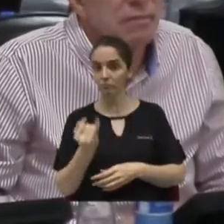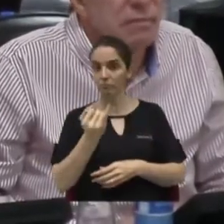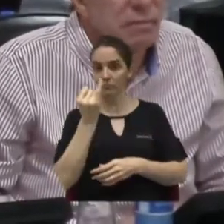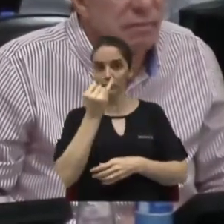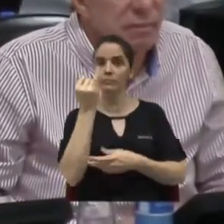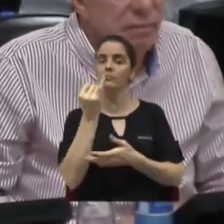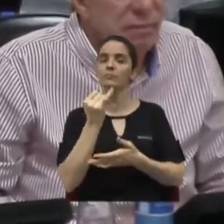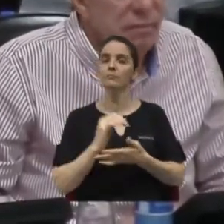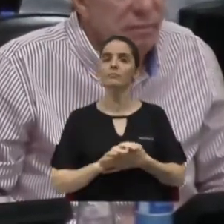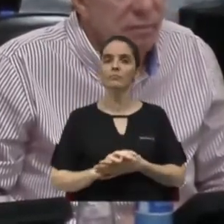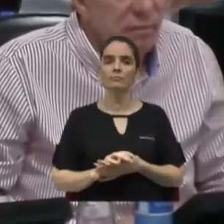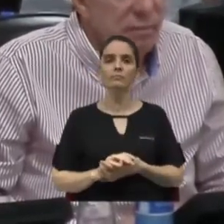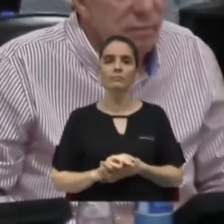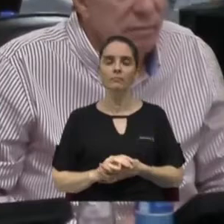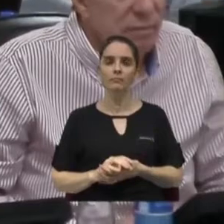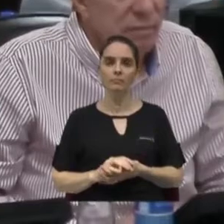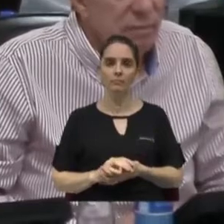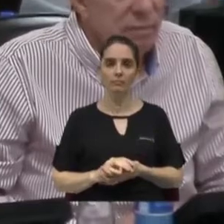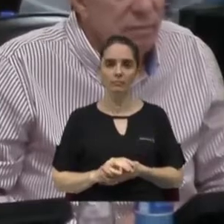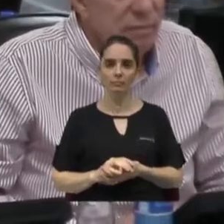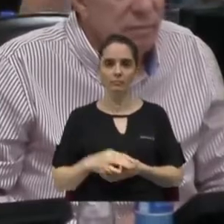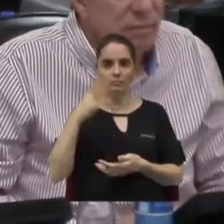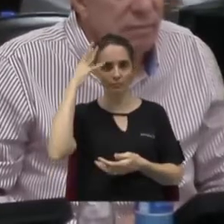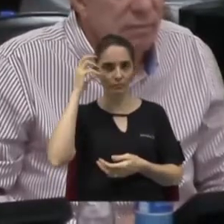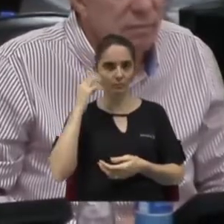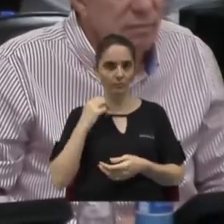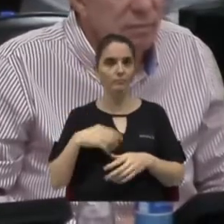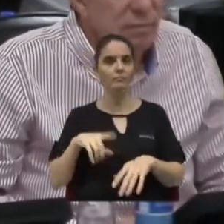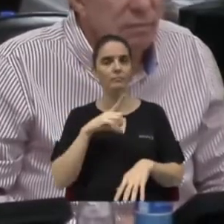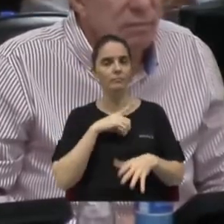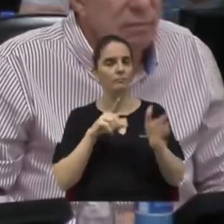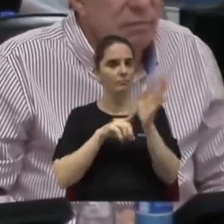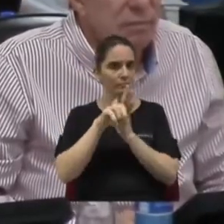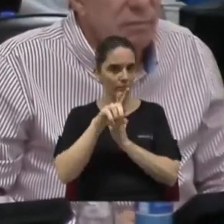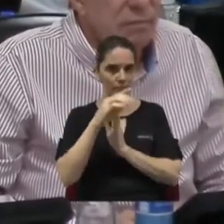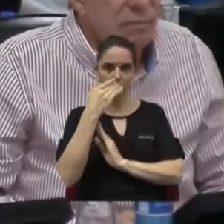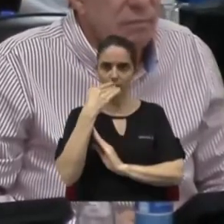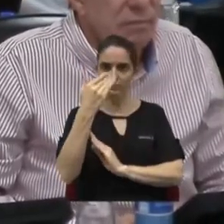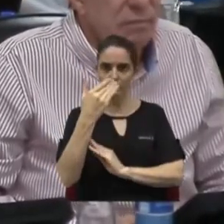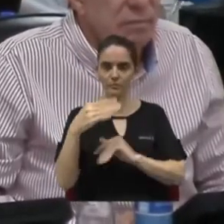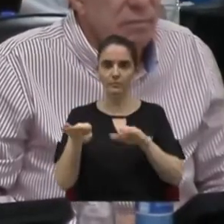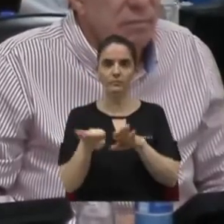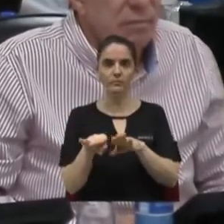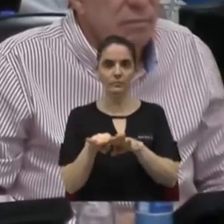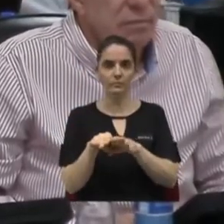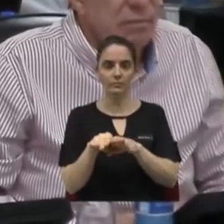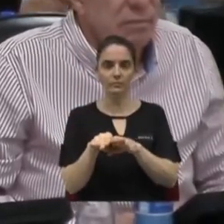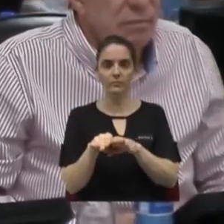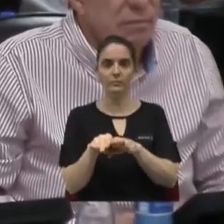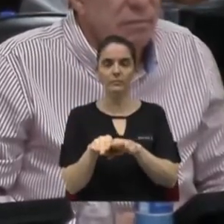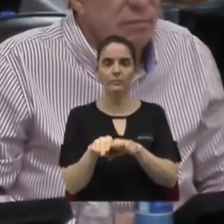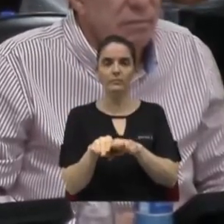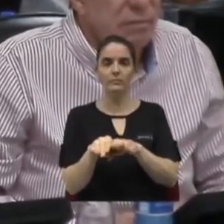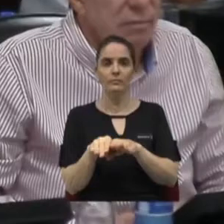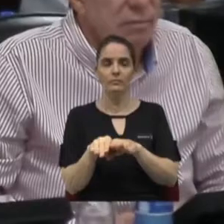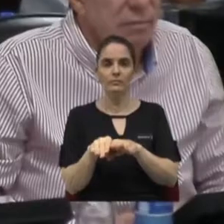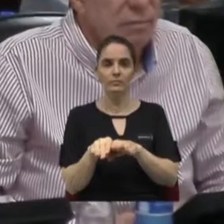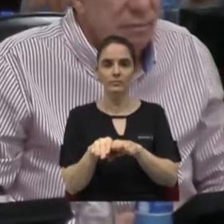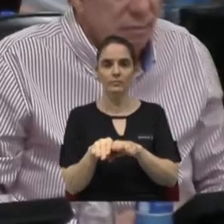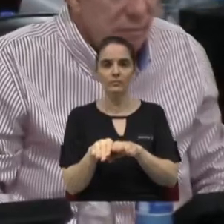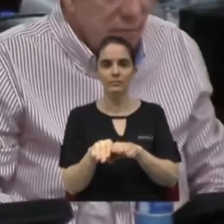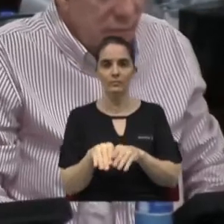importância. Eu tenho requerimentos e pedidos da volta, né,